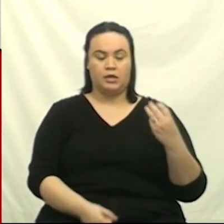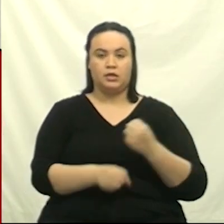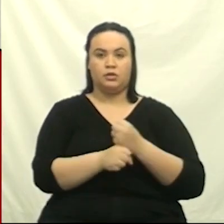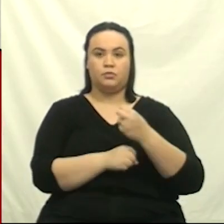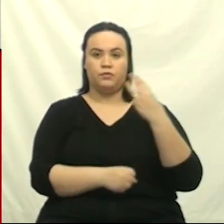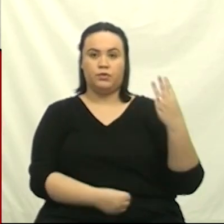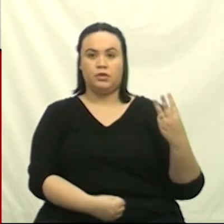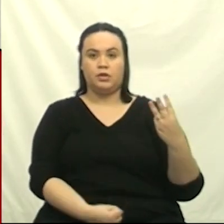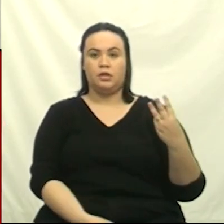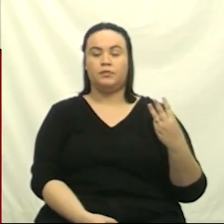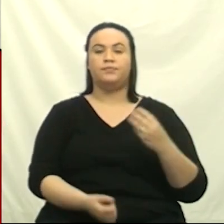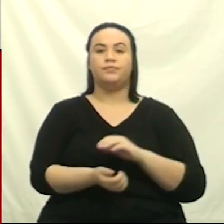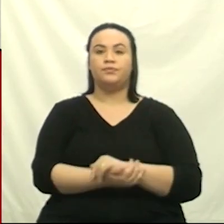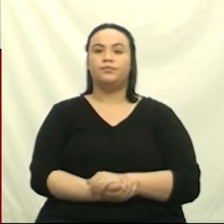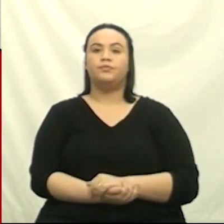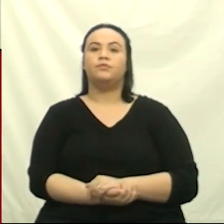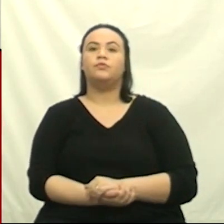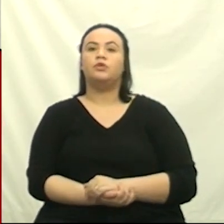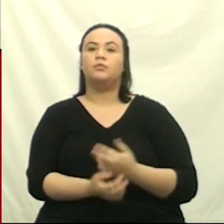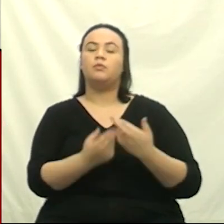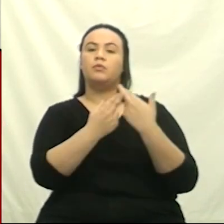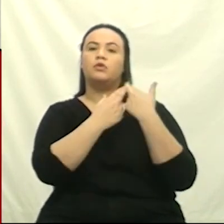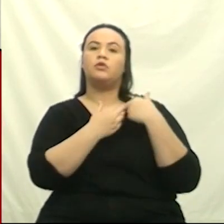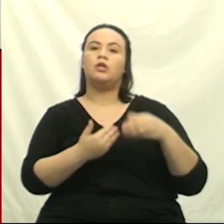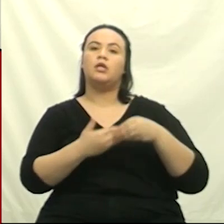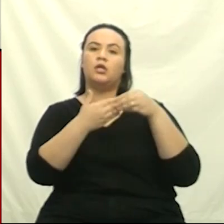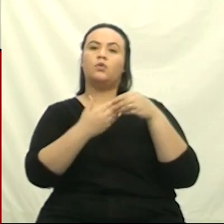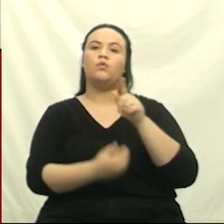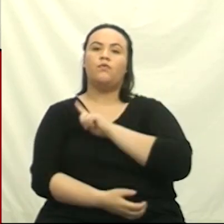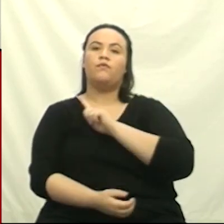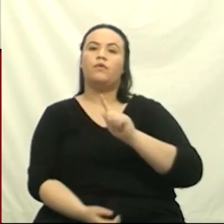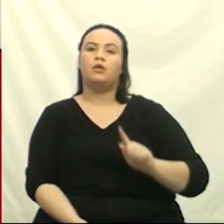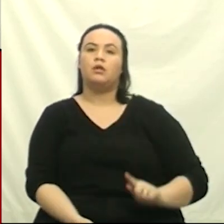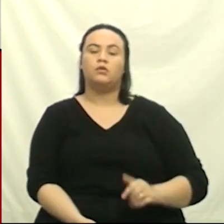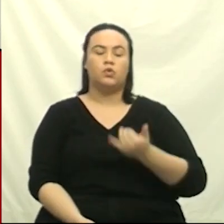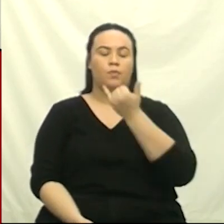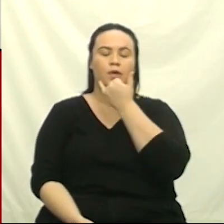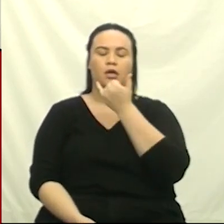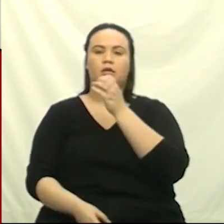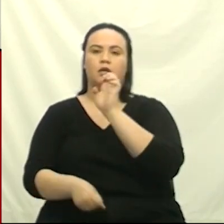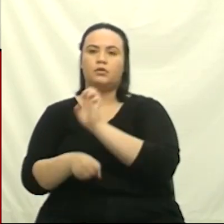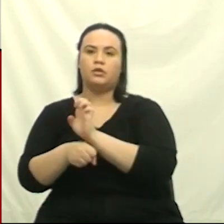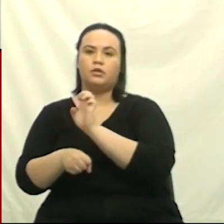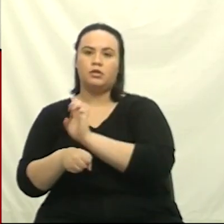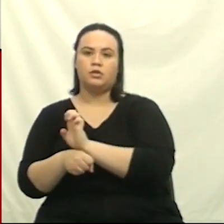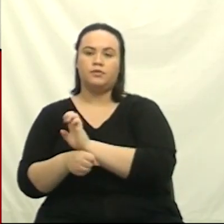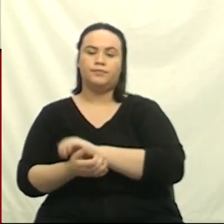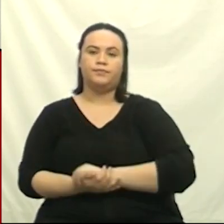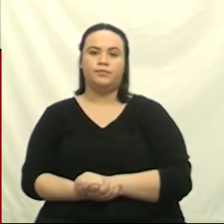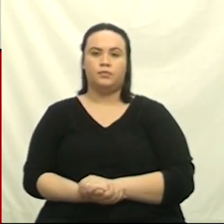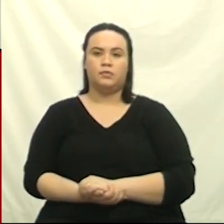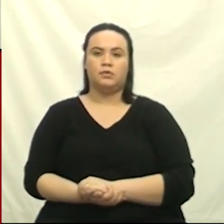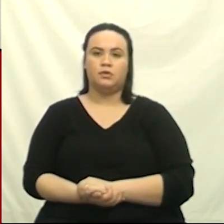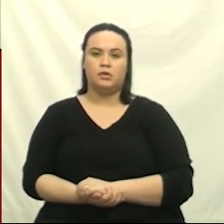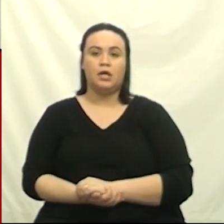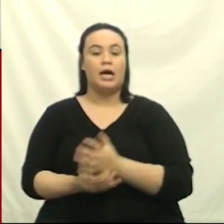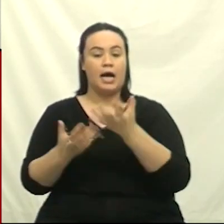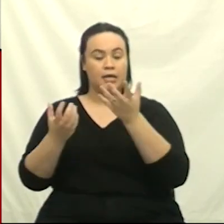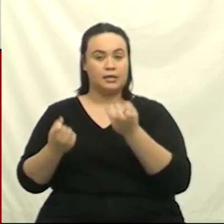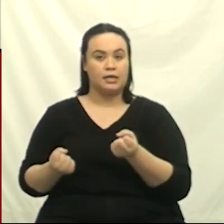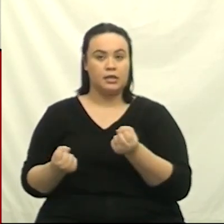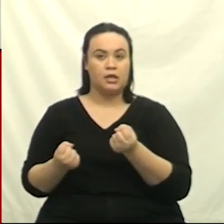2023 de autoria do chefe do poder executivo que autoriza o poder executivo a permitir